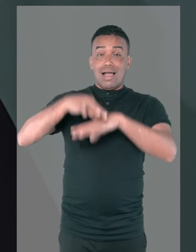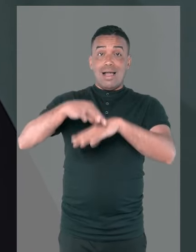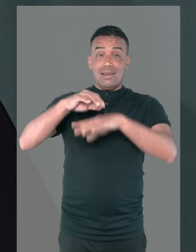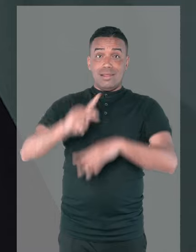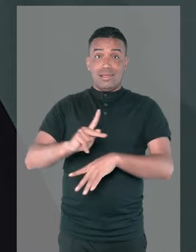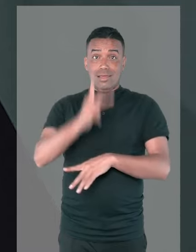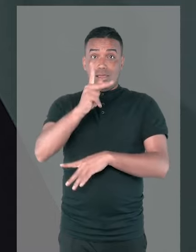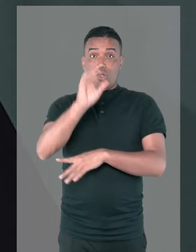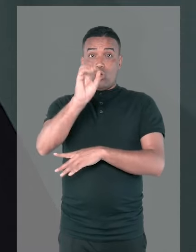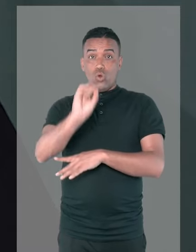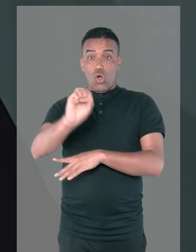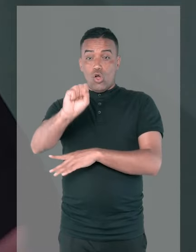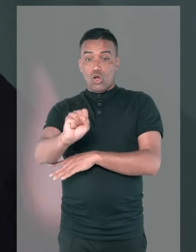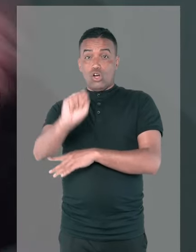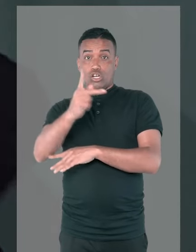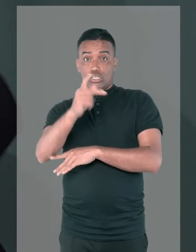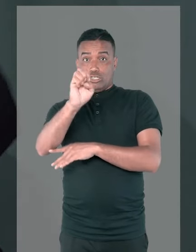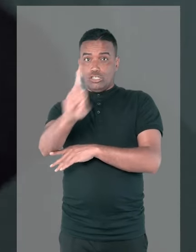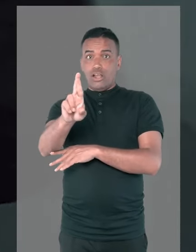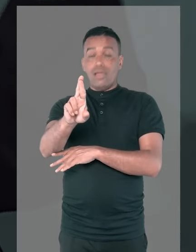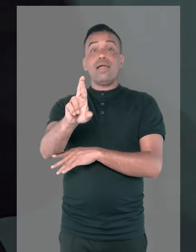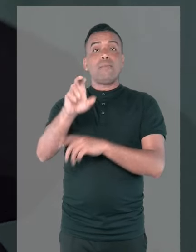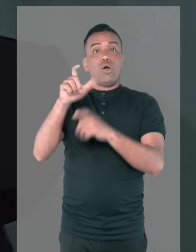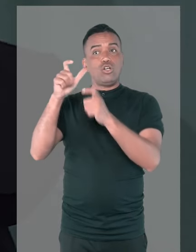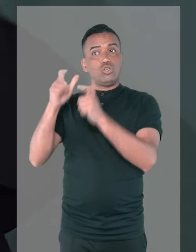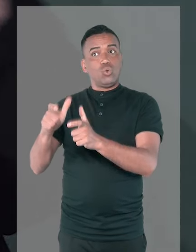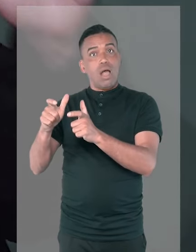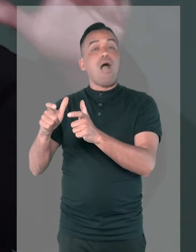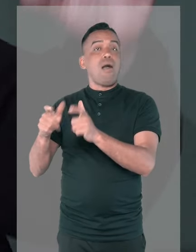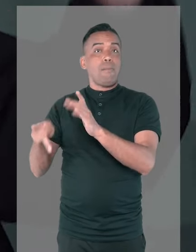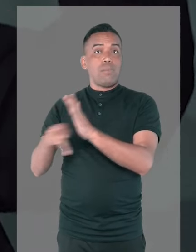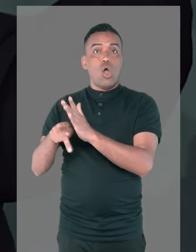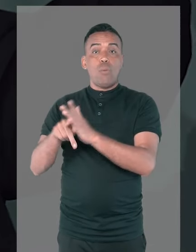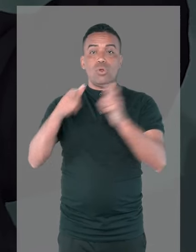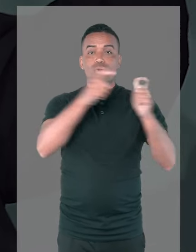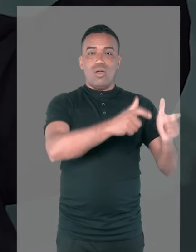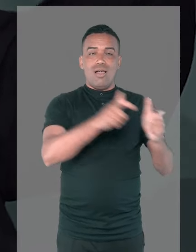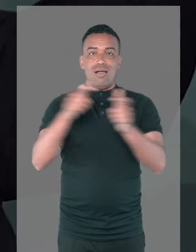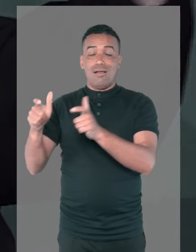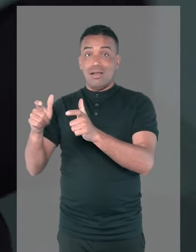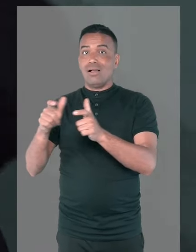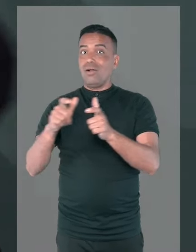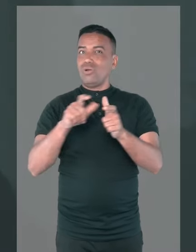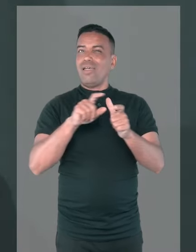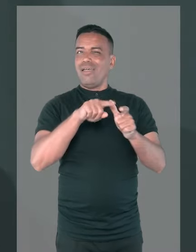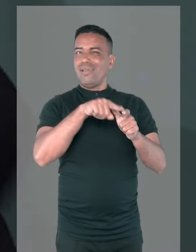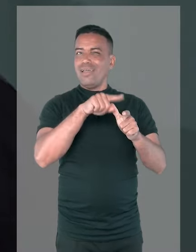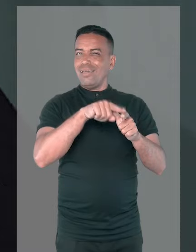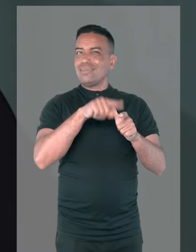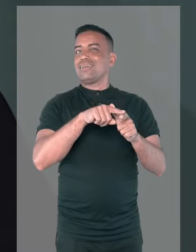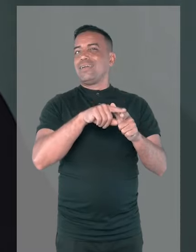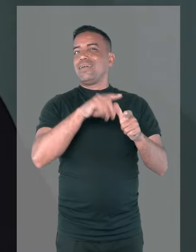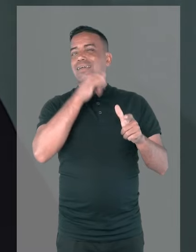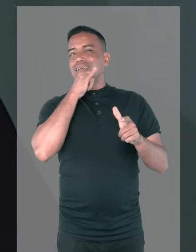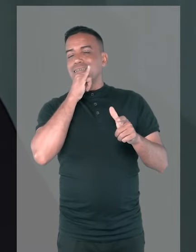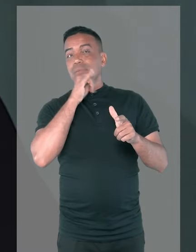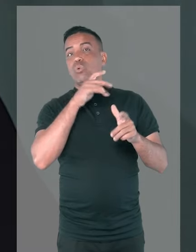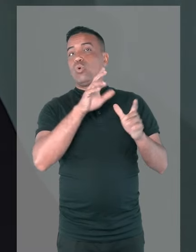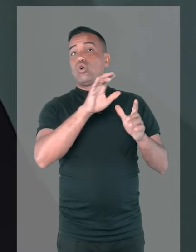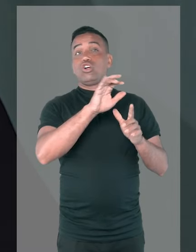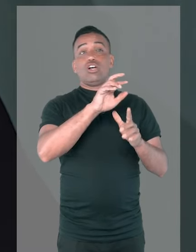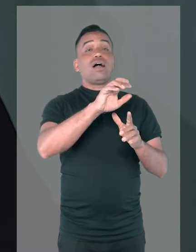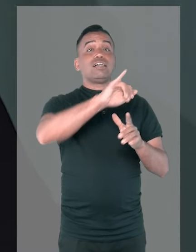piada de um deles, eles podem fazer 2 matadouros, um do lado do outro, um vai chamar Jerusalém Oriental e outro vai chamar Jerusalém